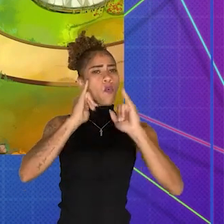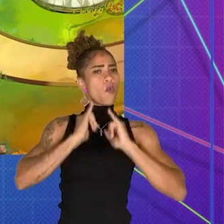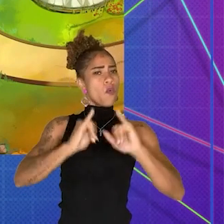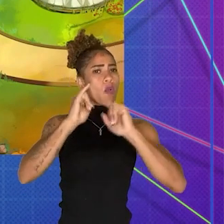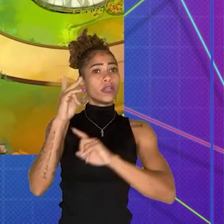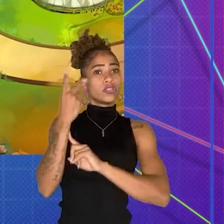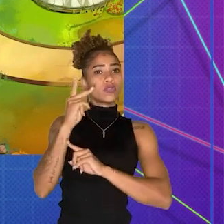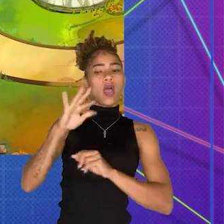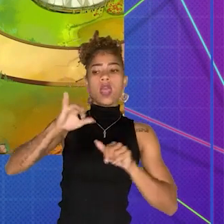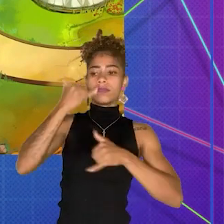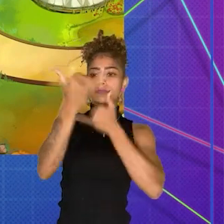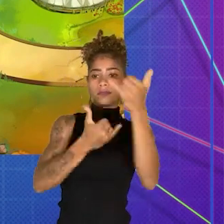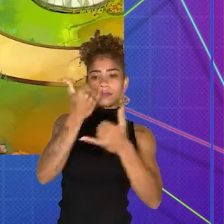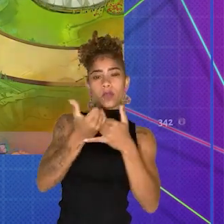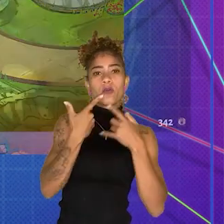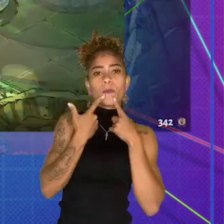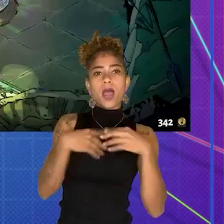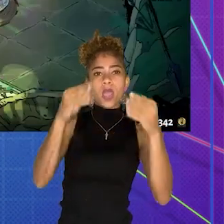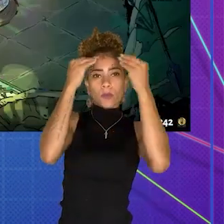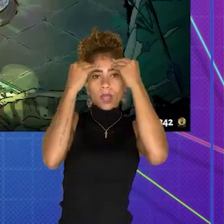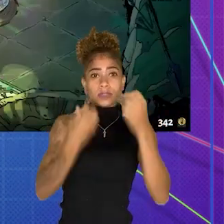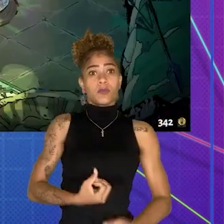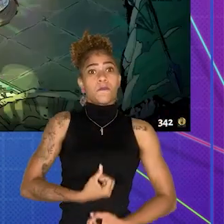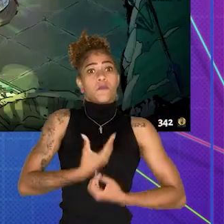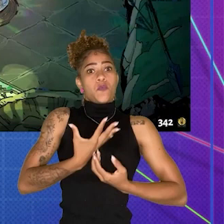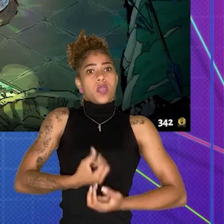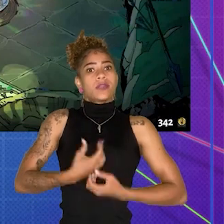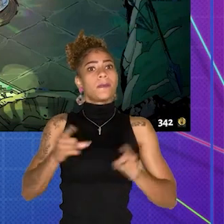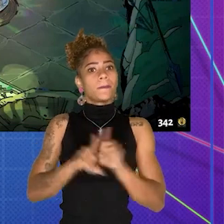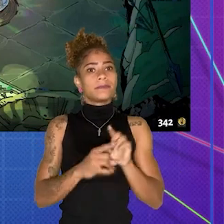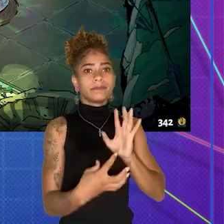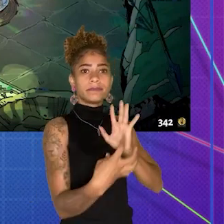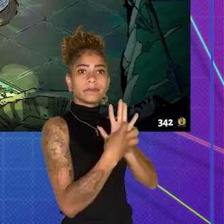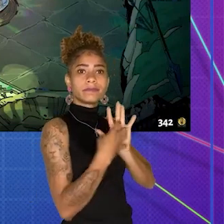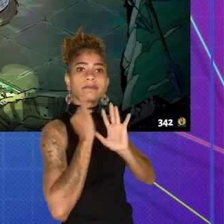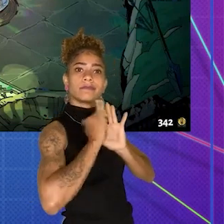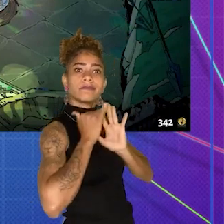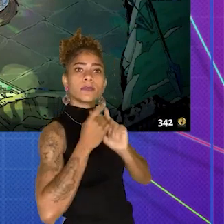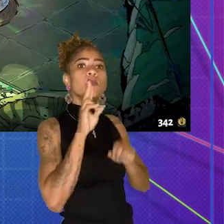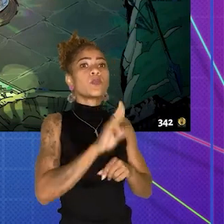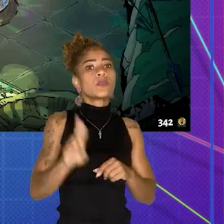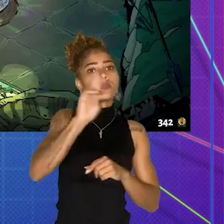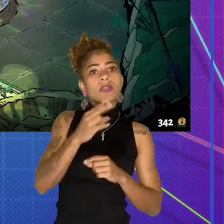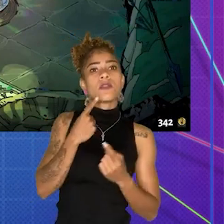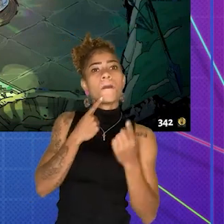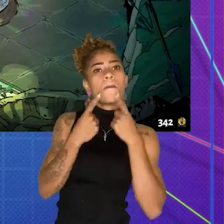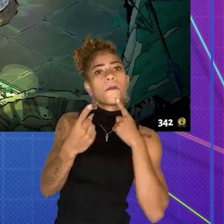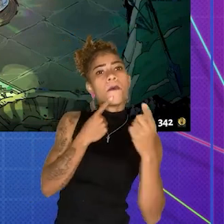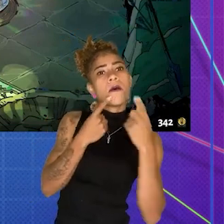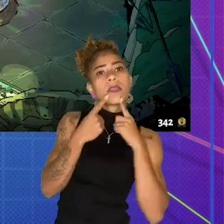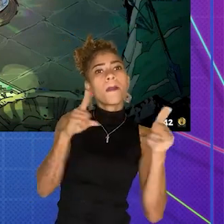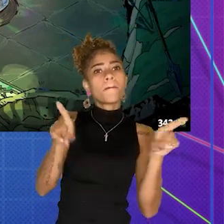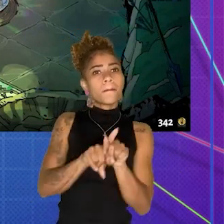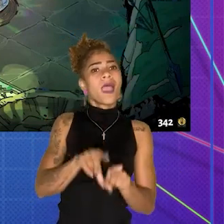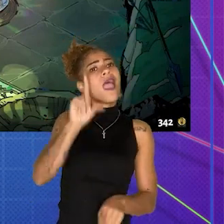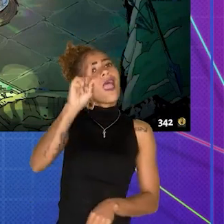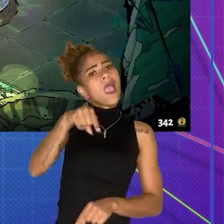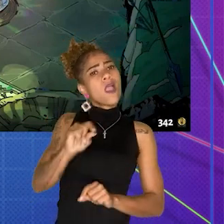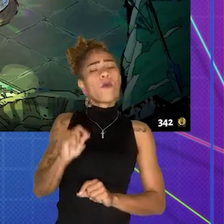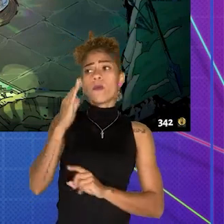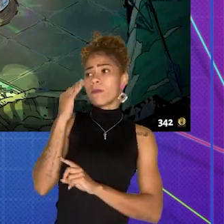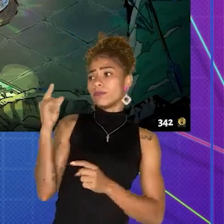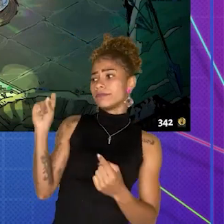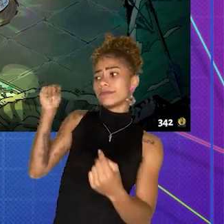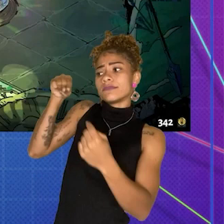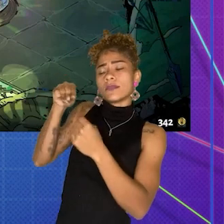do jogo, como uma linguagem poética e simbólica. A narrativa é contada através de diálogos e monólogos, que são entrecortados com